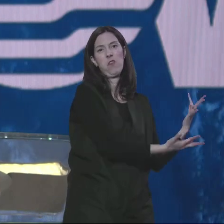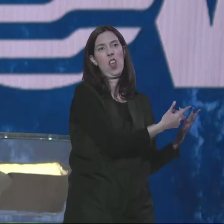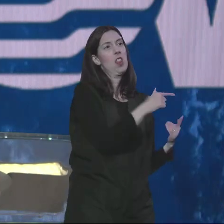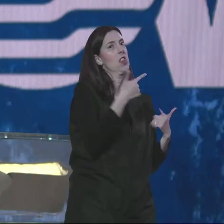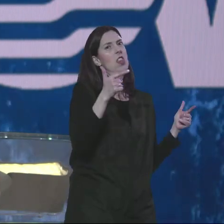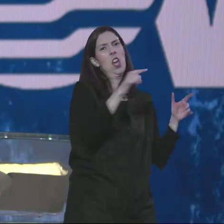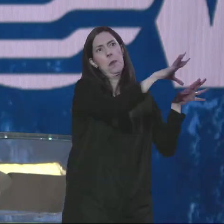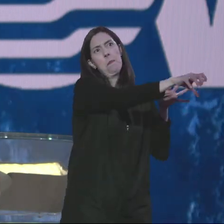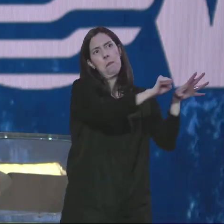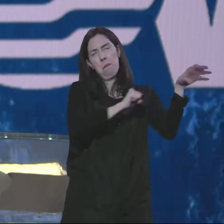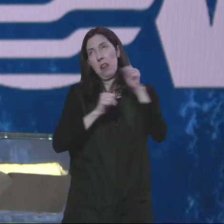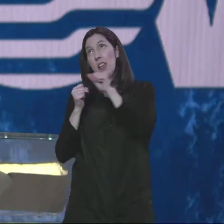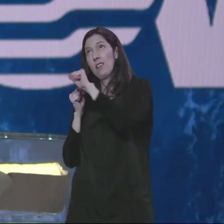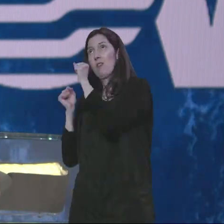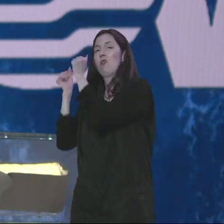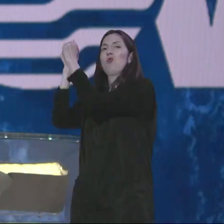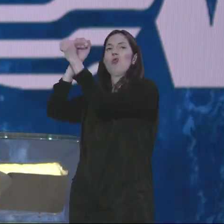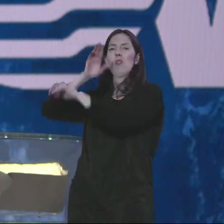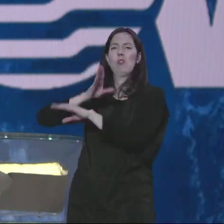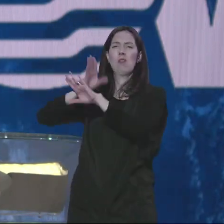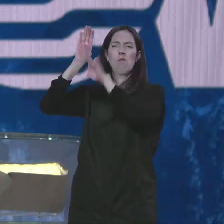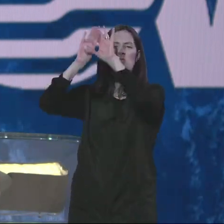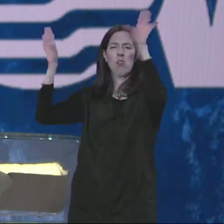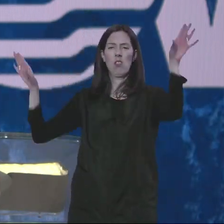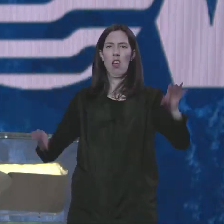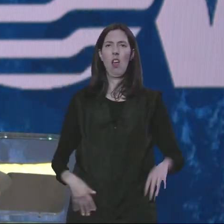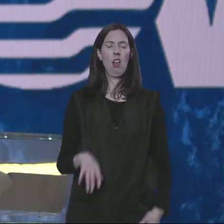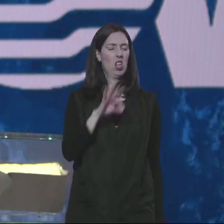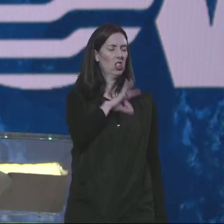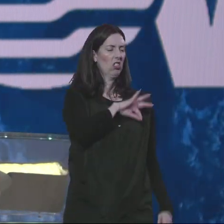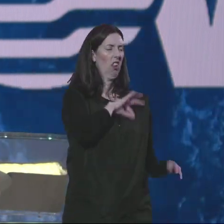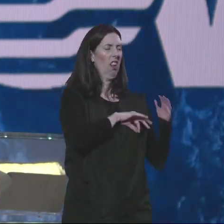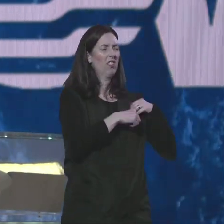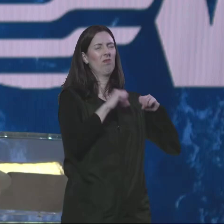Essa é minha recompensa. Eu não estou nem aí para o meu salário.